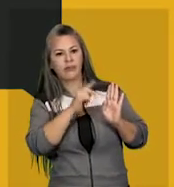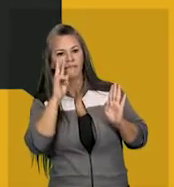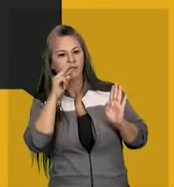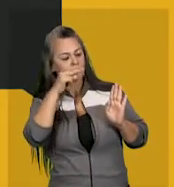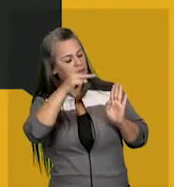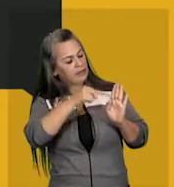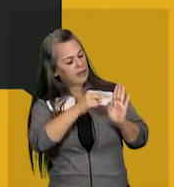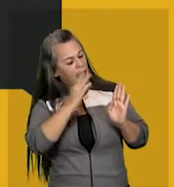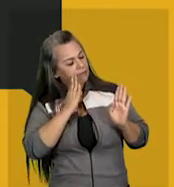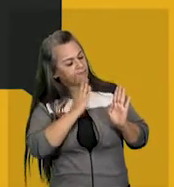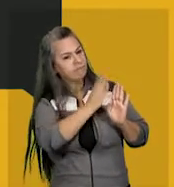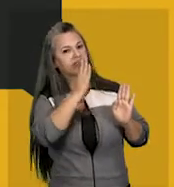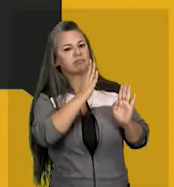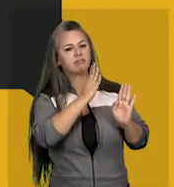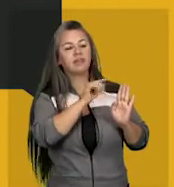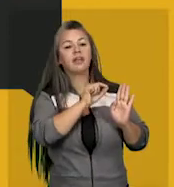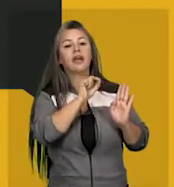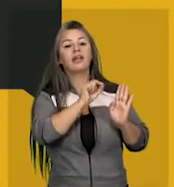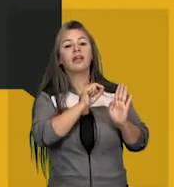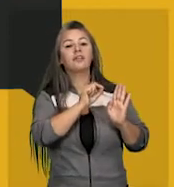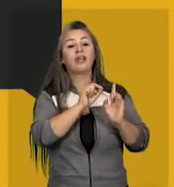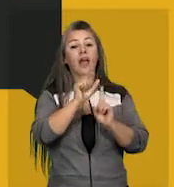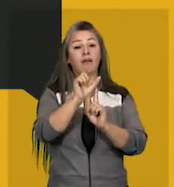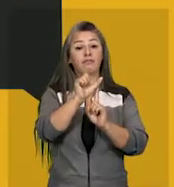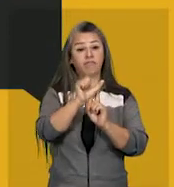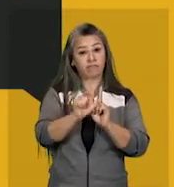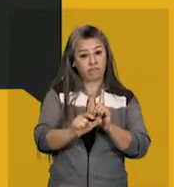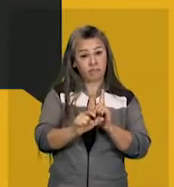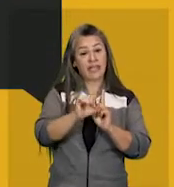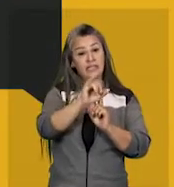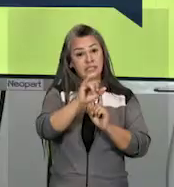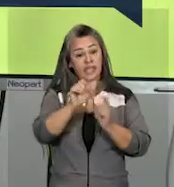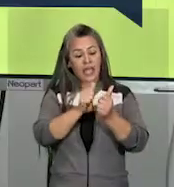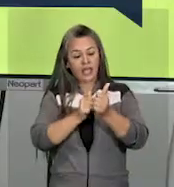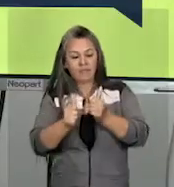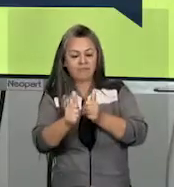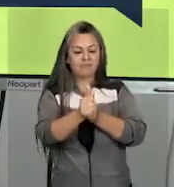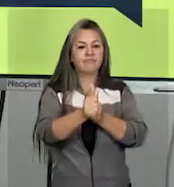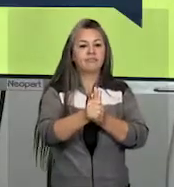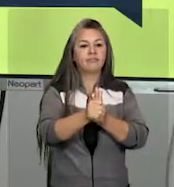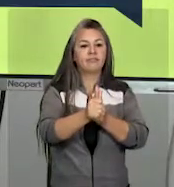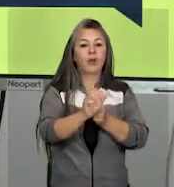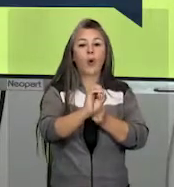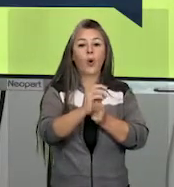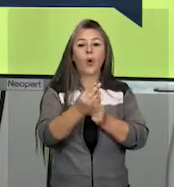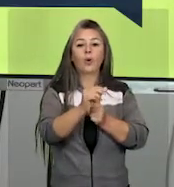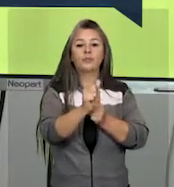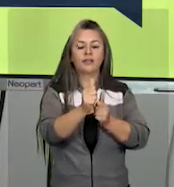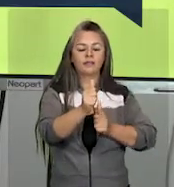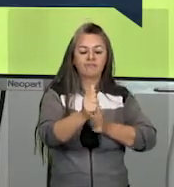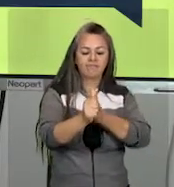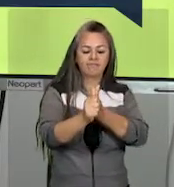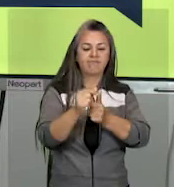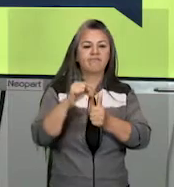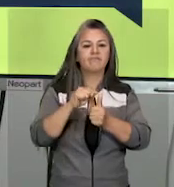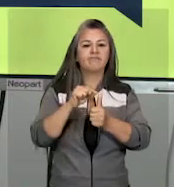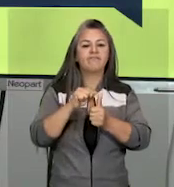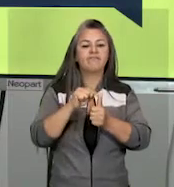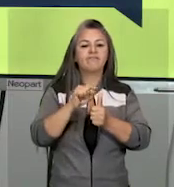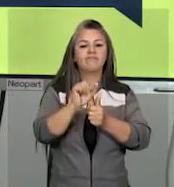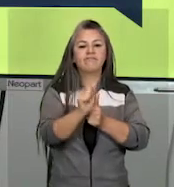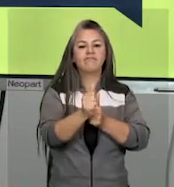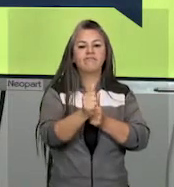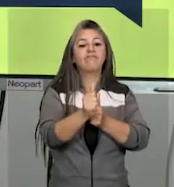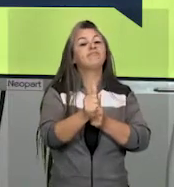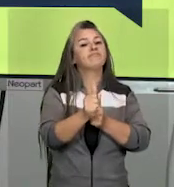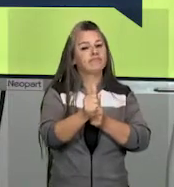dramático o personagem, se ele é um protagonista, se ele é um antagonista, mais tarde nós veremos isso.